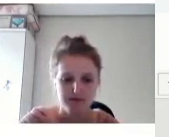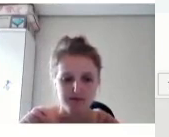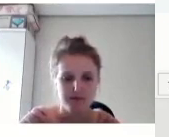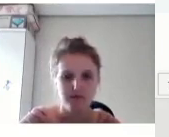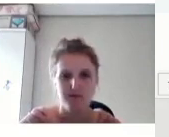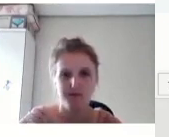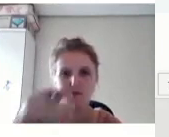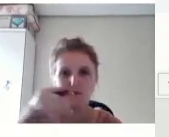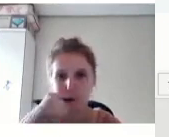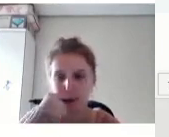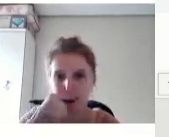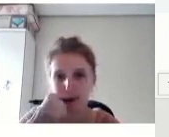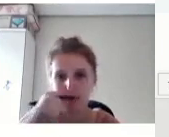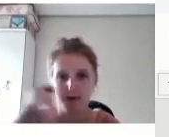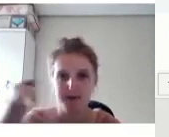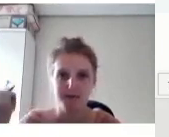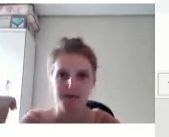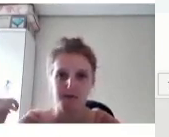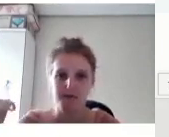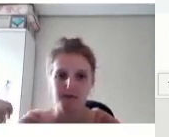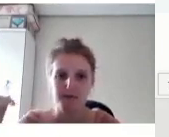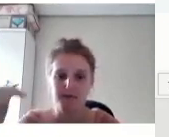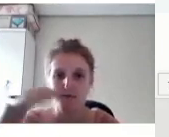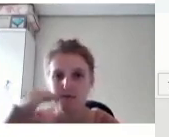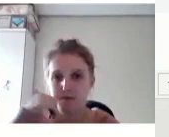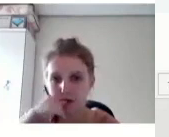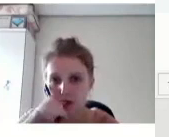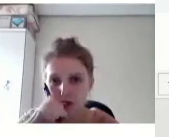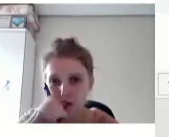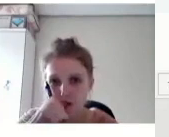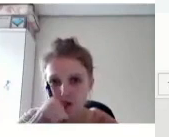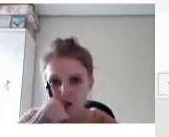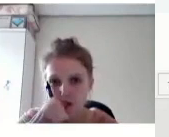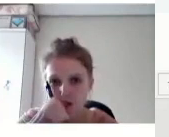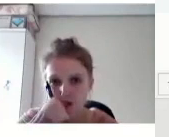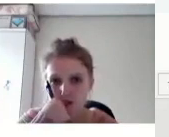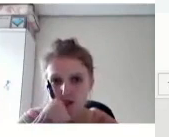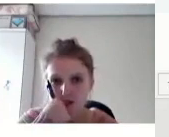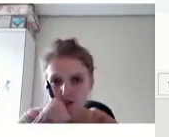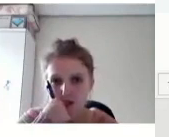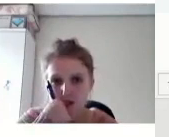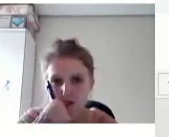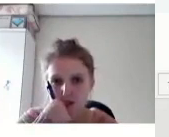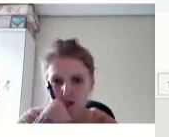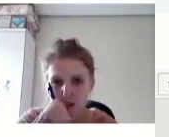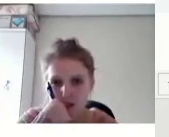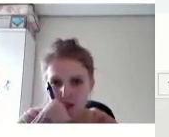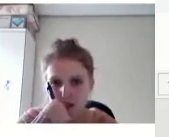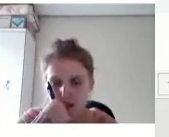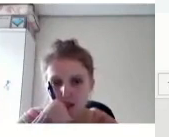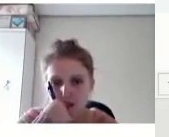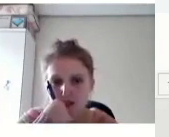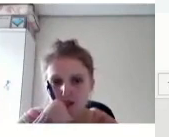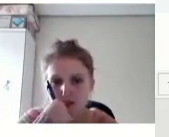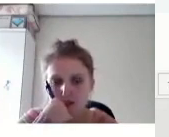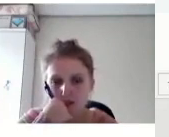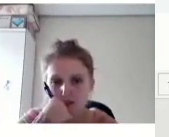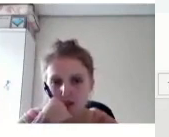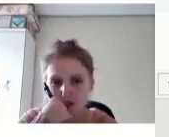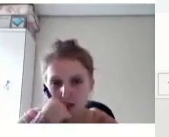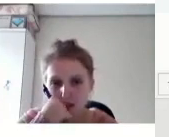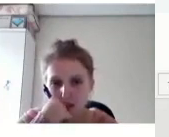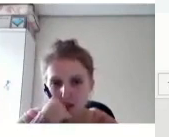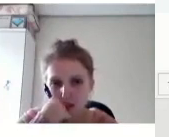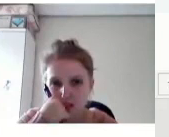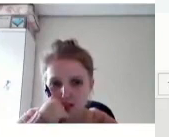é a mesma forma clássica, né? A variação temporal do operador, né, que faz o papel em mecânica quântica da quantidade